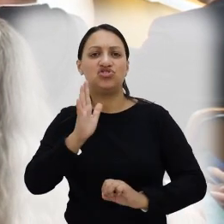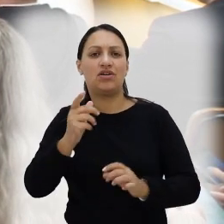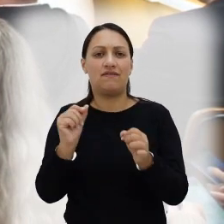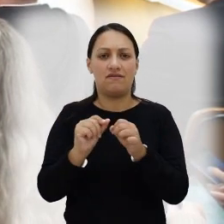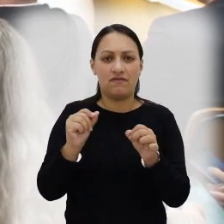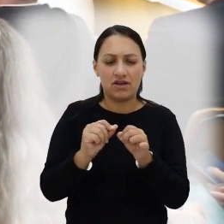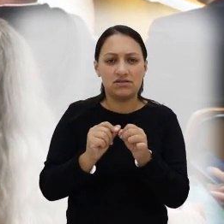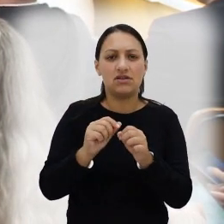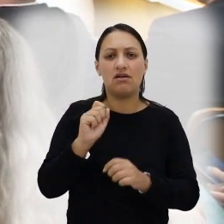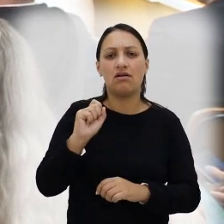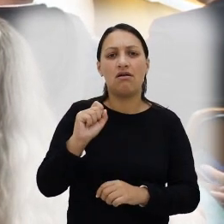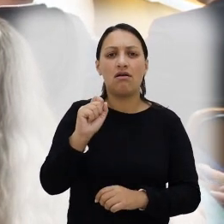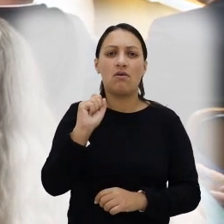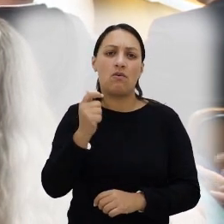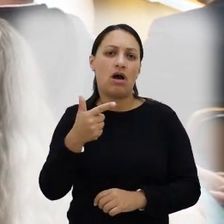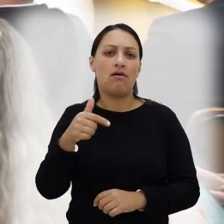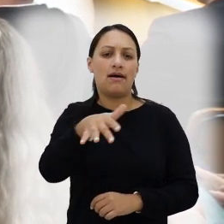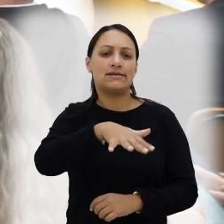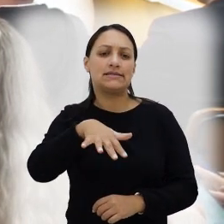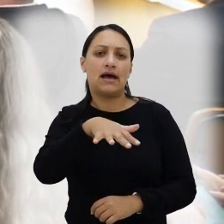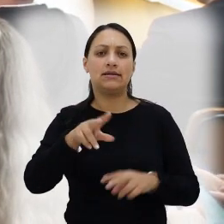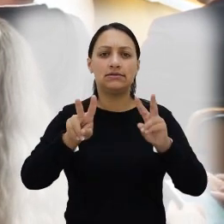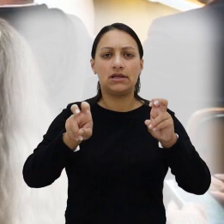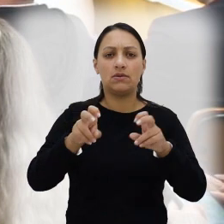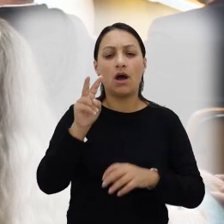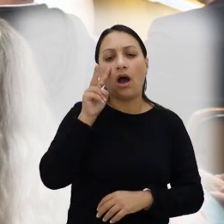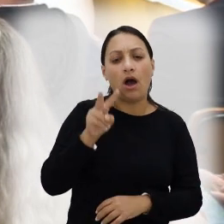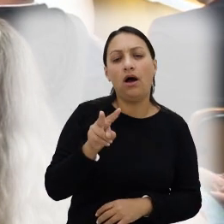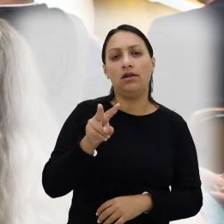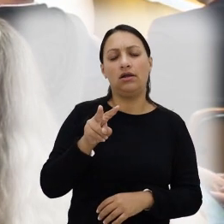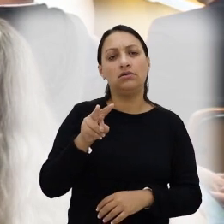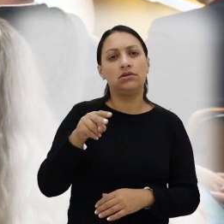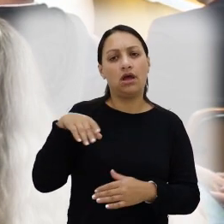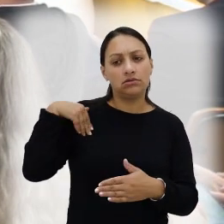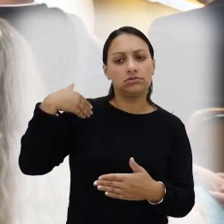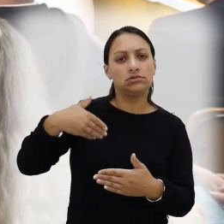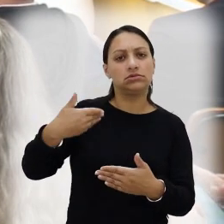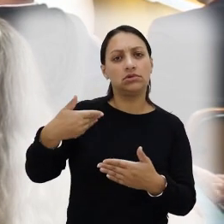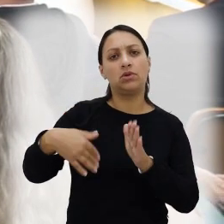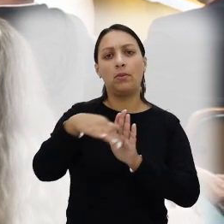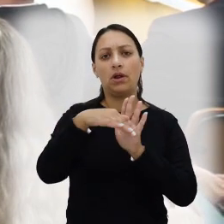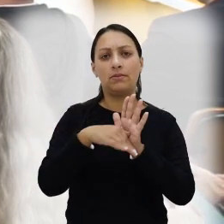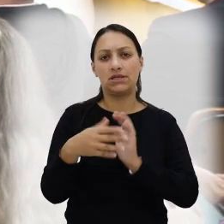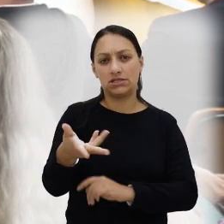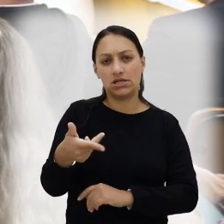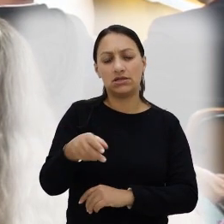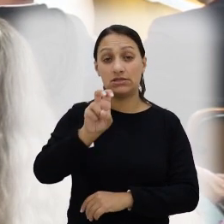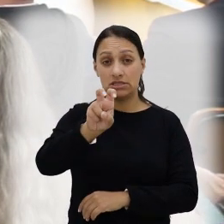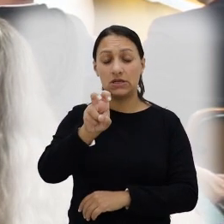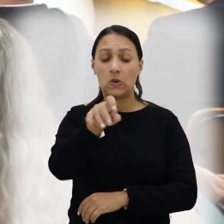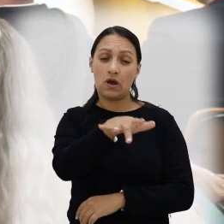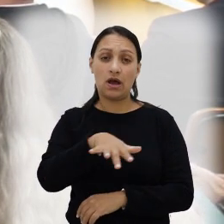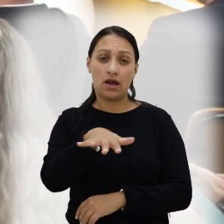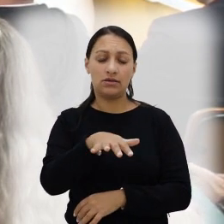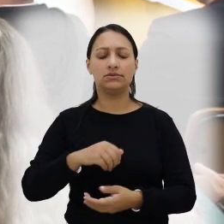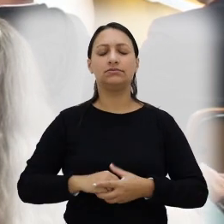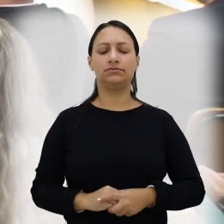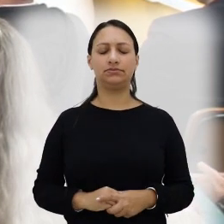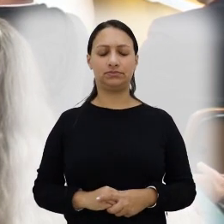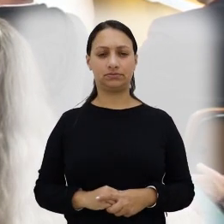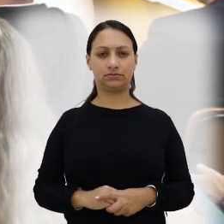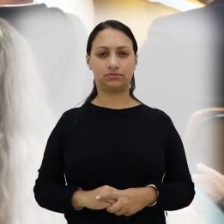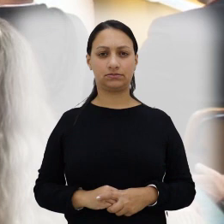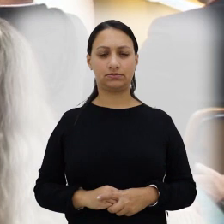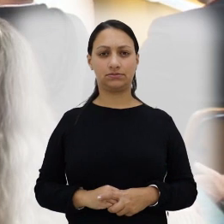fazia, quais as áreas ou temas, então, que a gente olha ao longo do programa de aceleração. E são 5 grandes áreas, né? Então, a